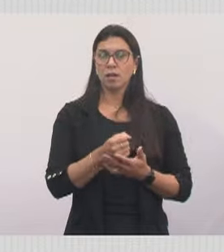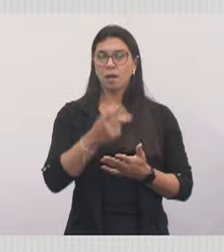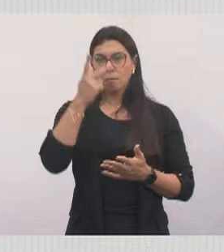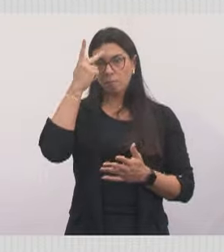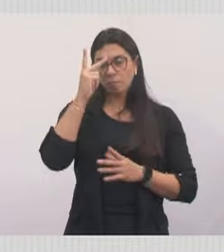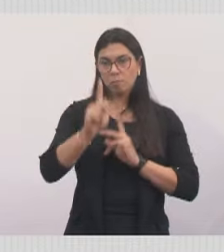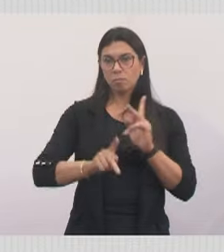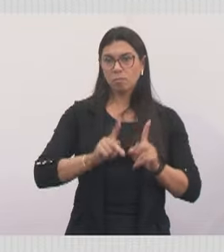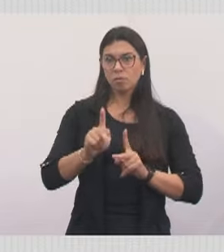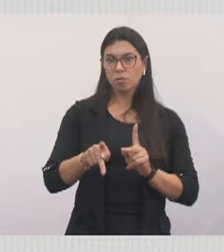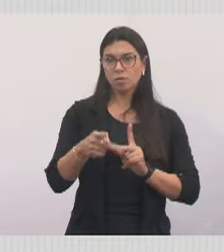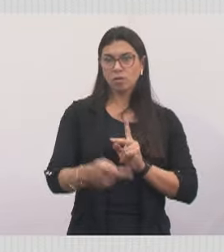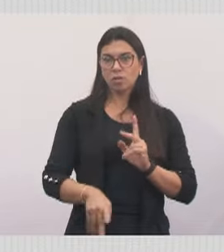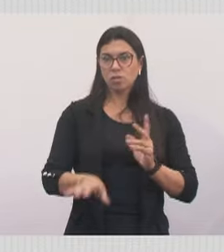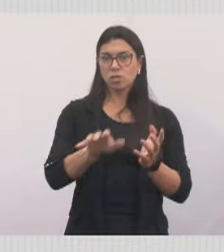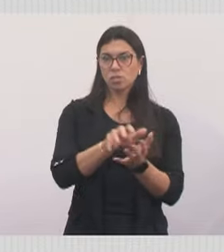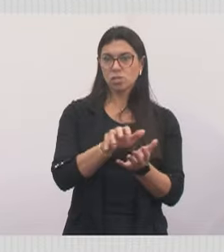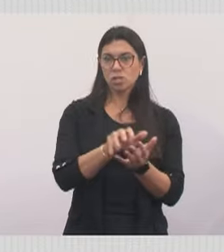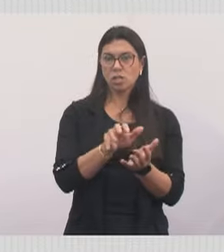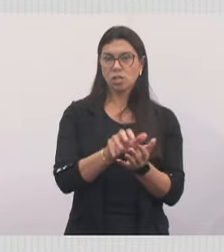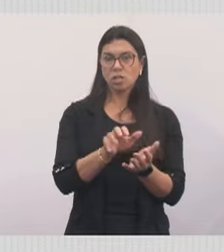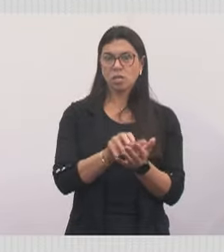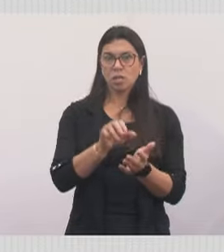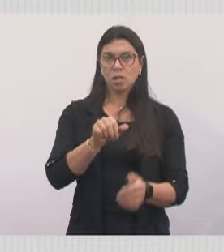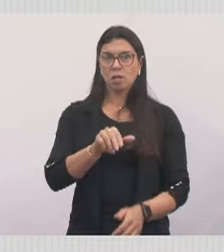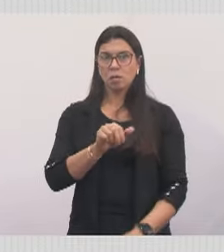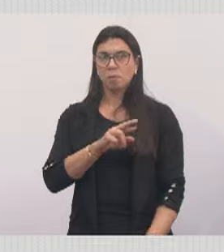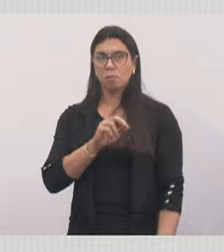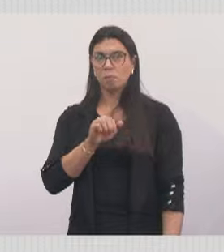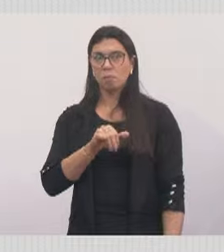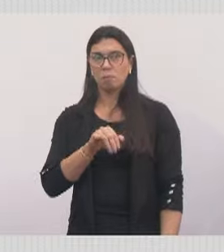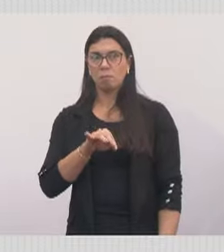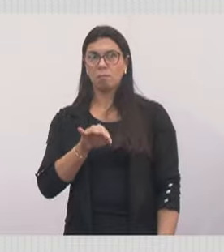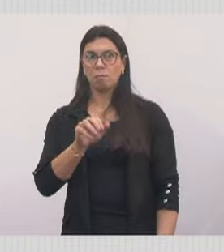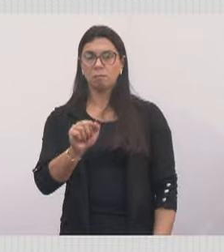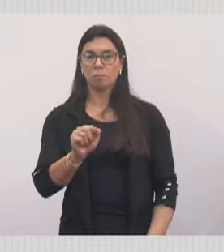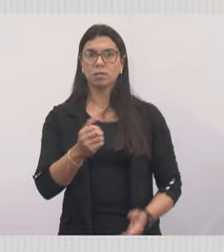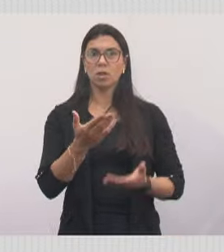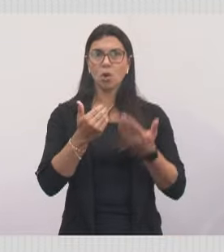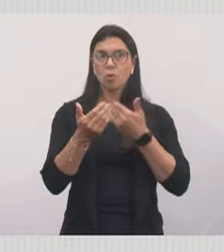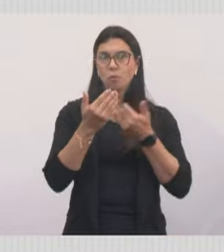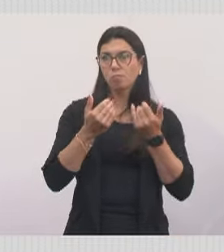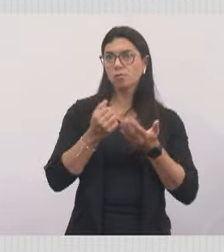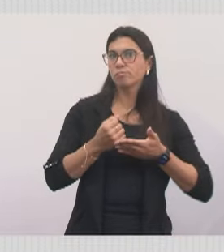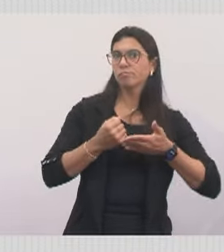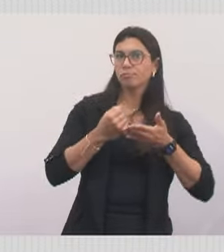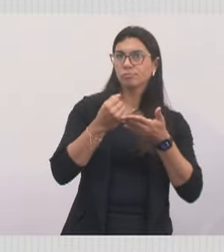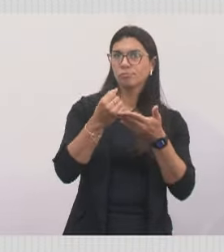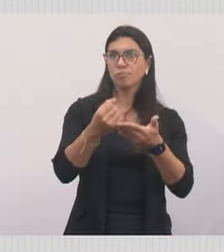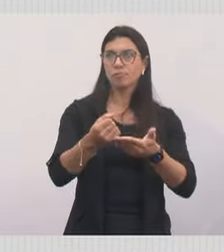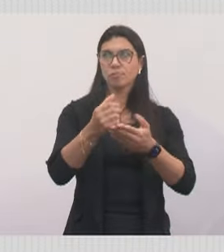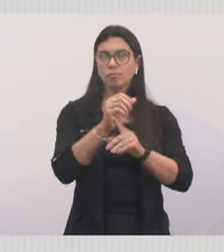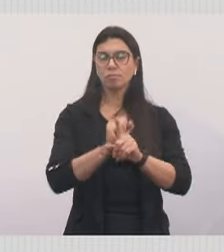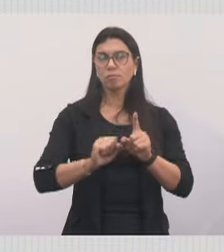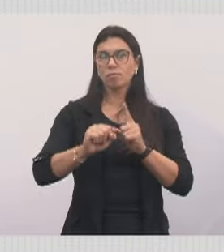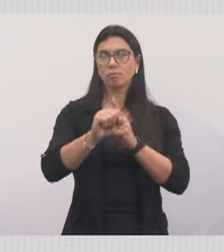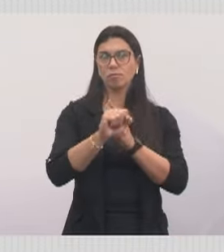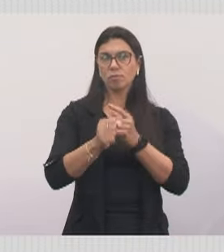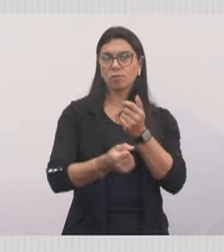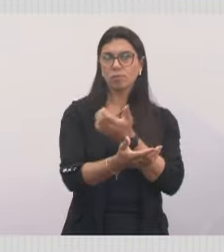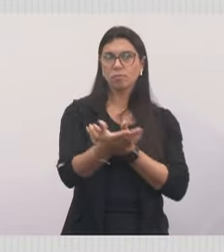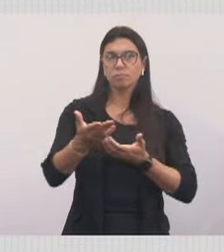com as entidades de Jacareí, e a Proeficiência foi uma dessas entidades, onde as entidades ficavam responsáveis em